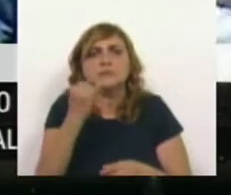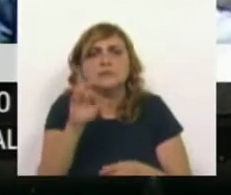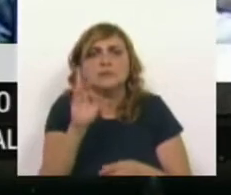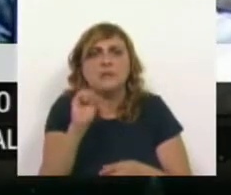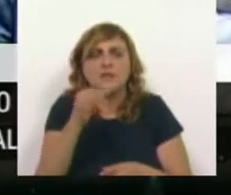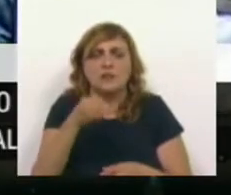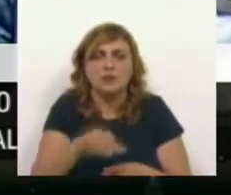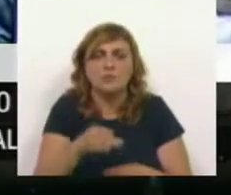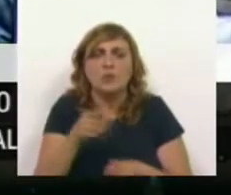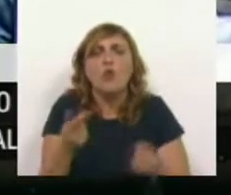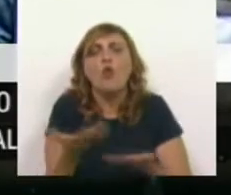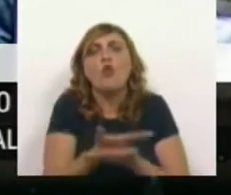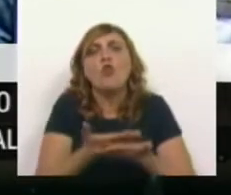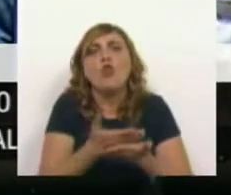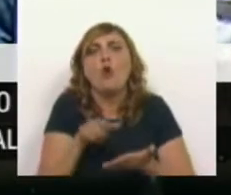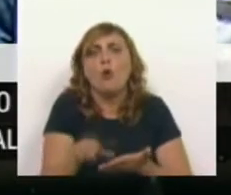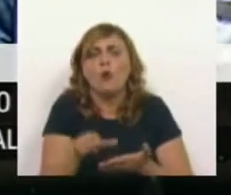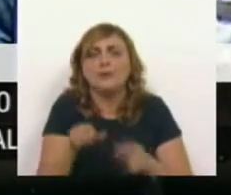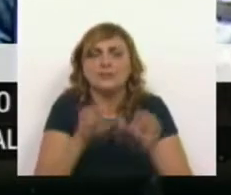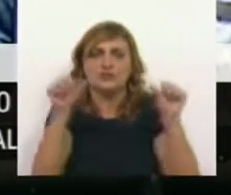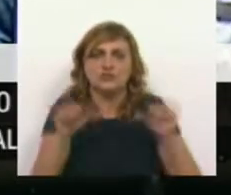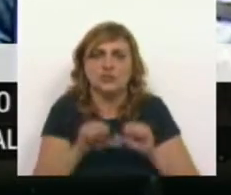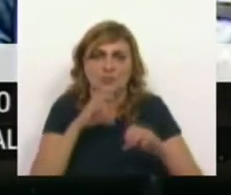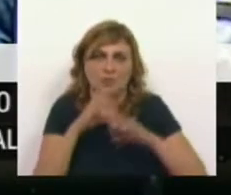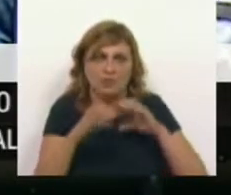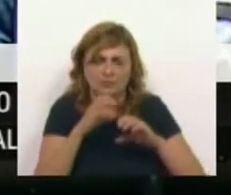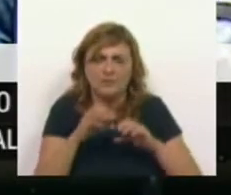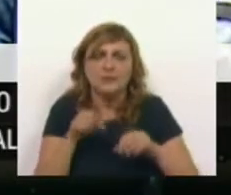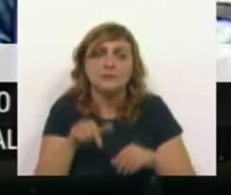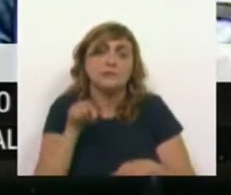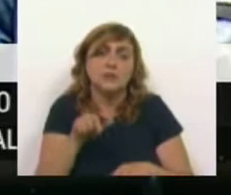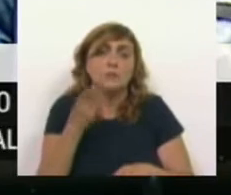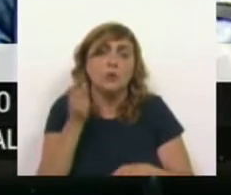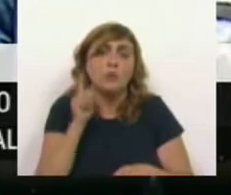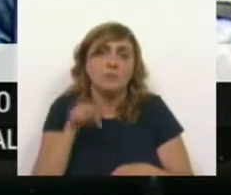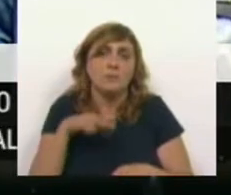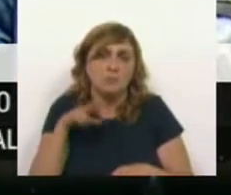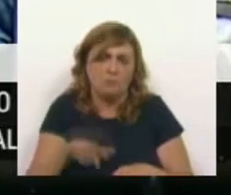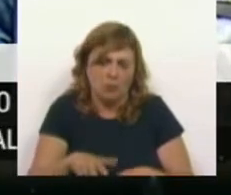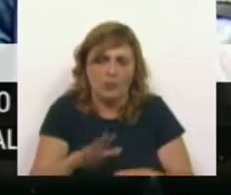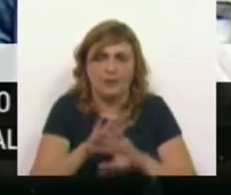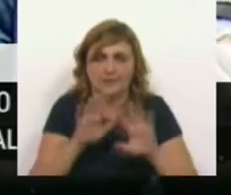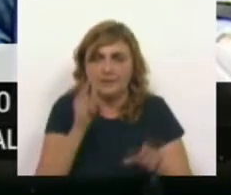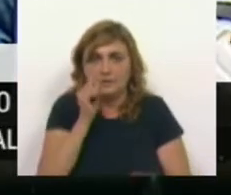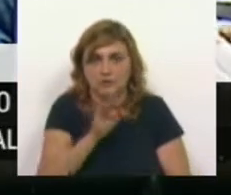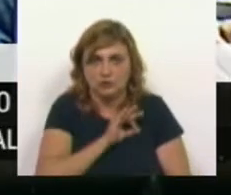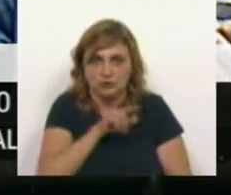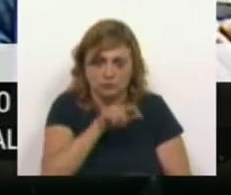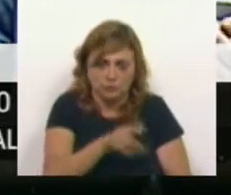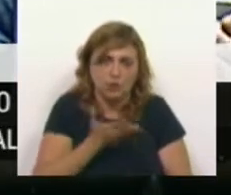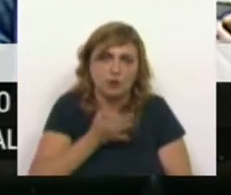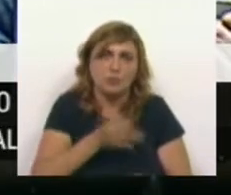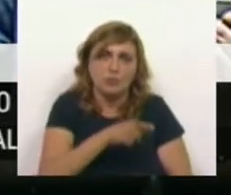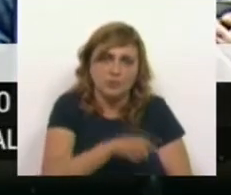ao negócio que é este sistema de comunicações tão crucial para Portugal. Senhor Deputado Filipe Neto